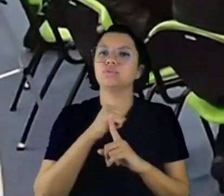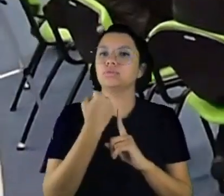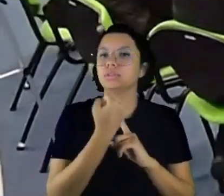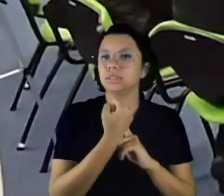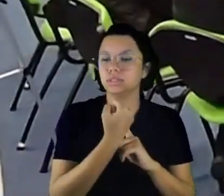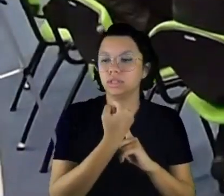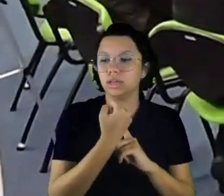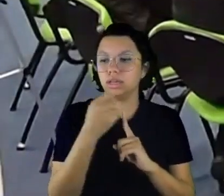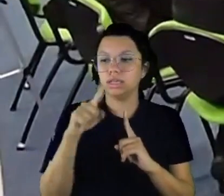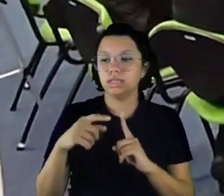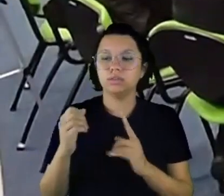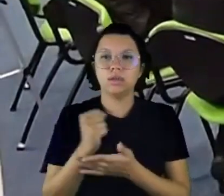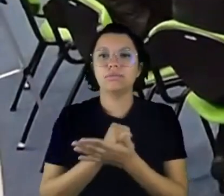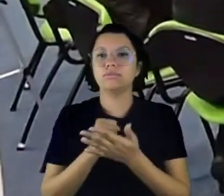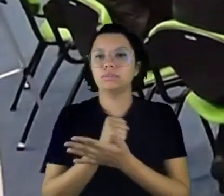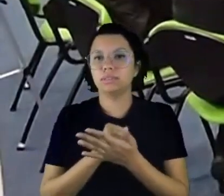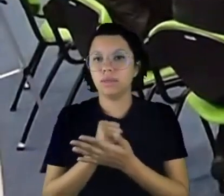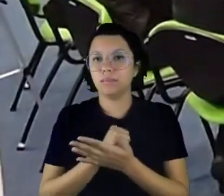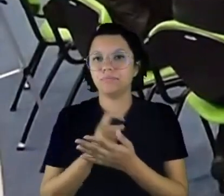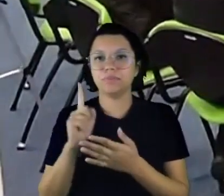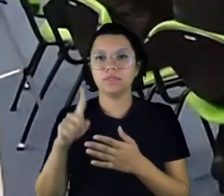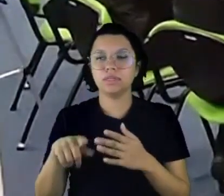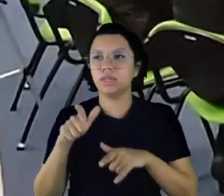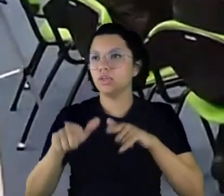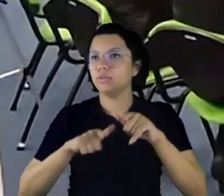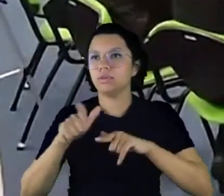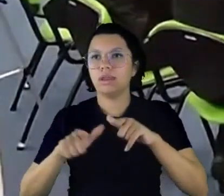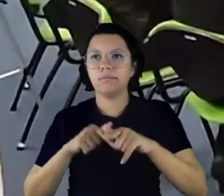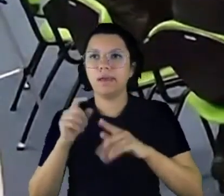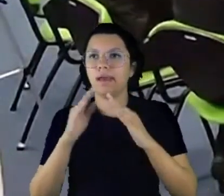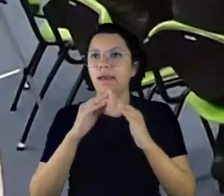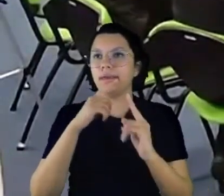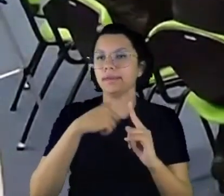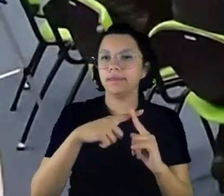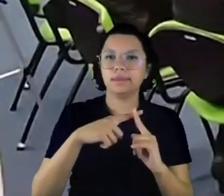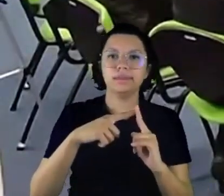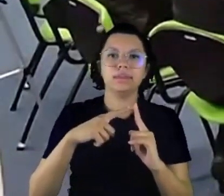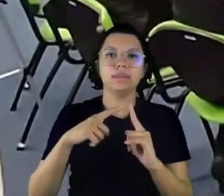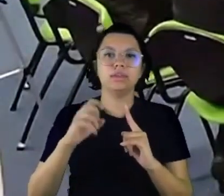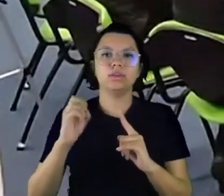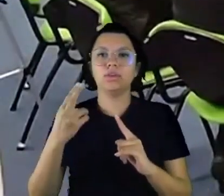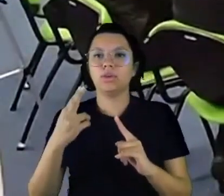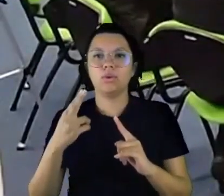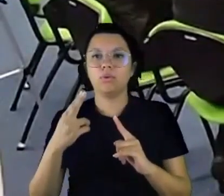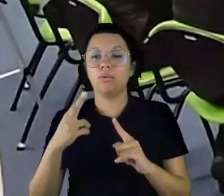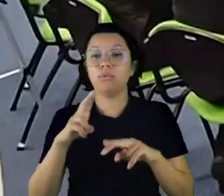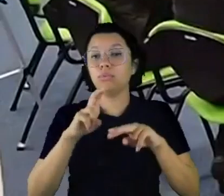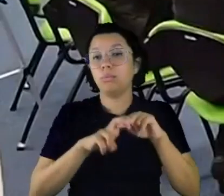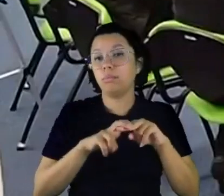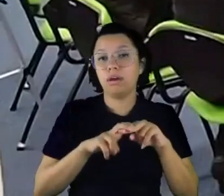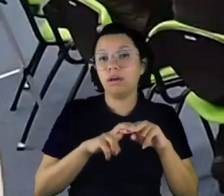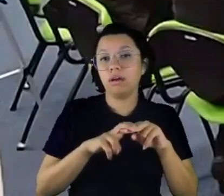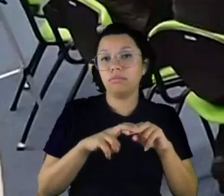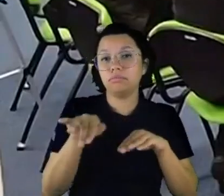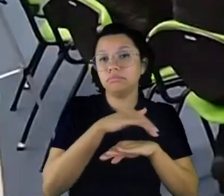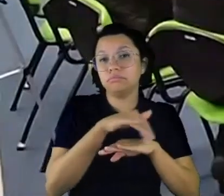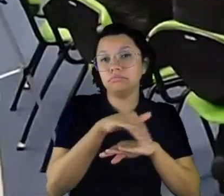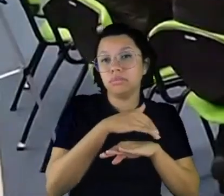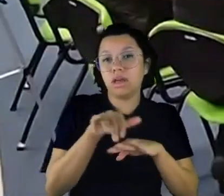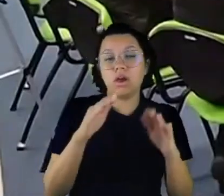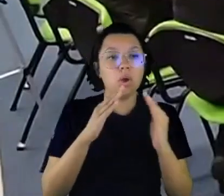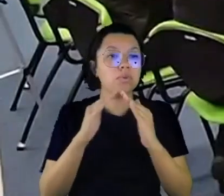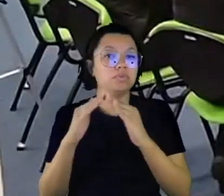isso é fundamental. Seja no trabalho, na igreja, no banco da praça, enfim, né, com os vizinhos,